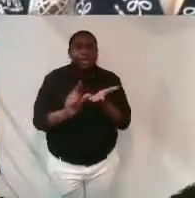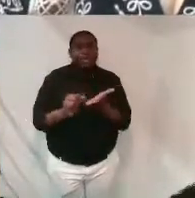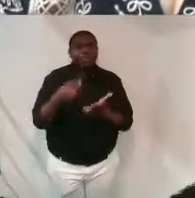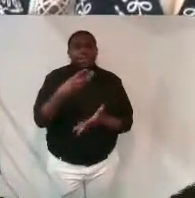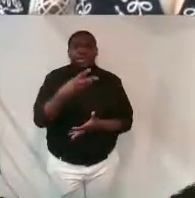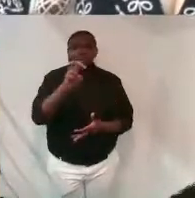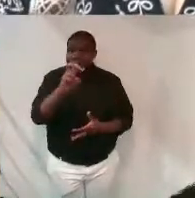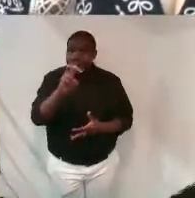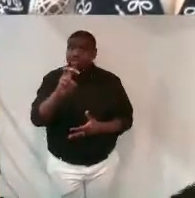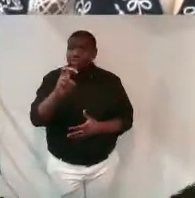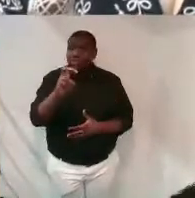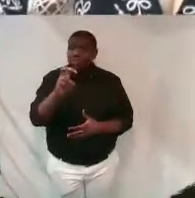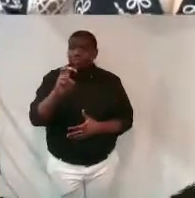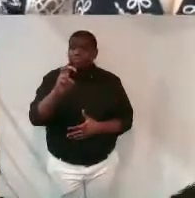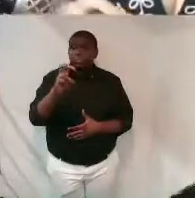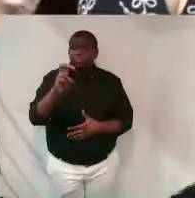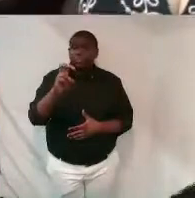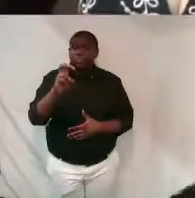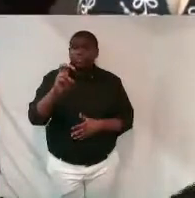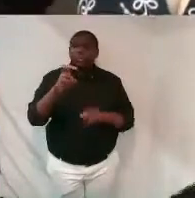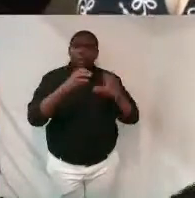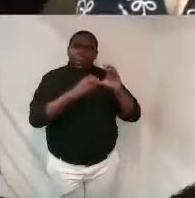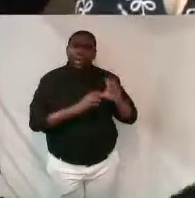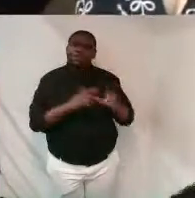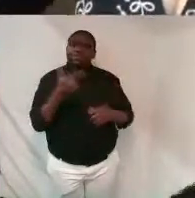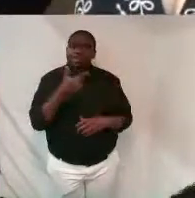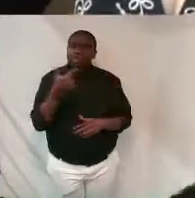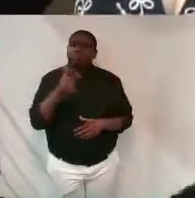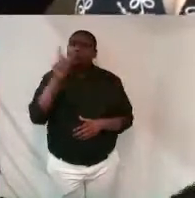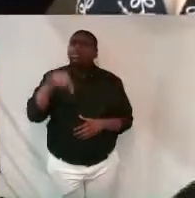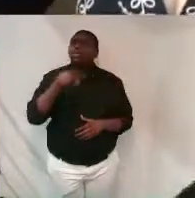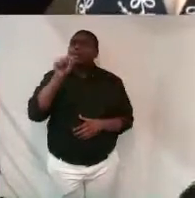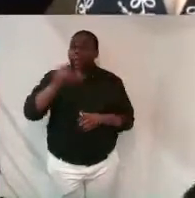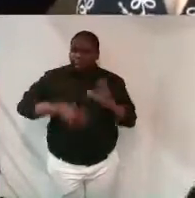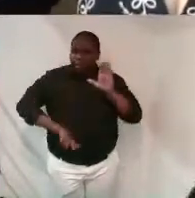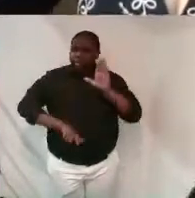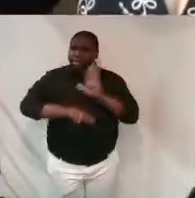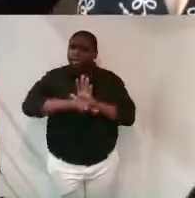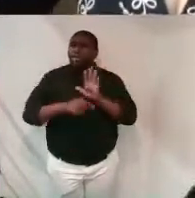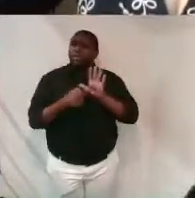parágrafo 2º da Lei de Saneamento, que também expressamente